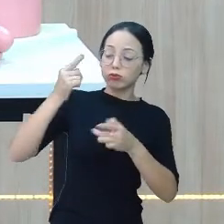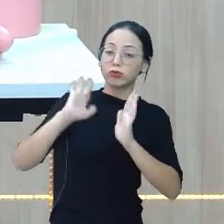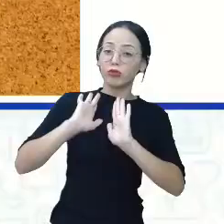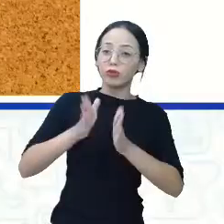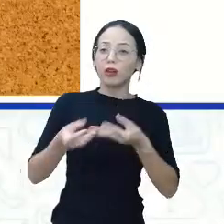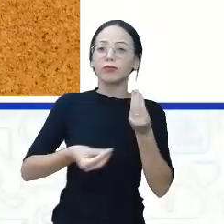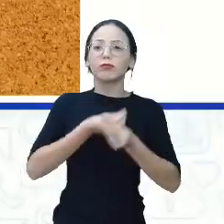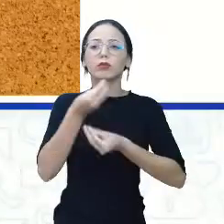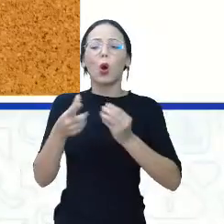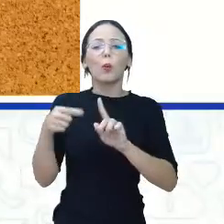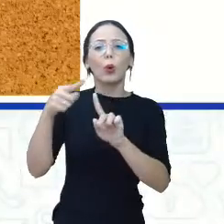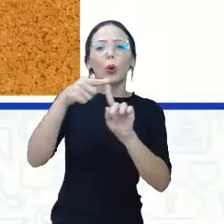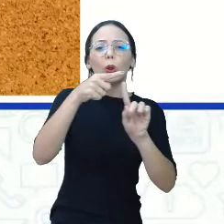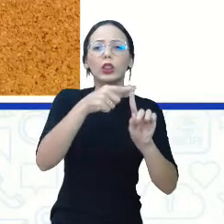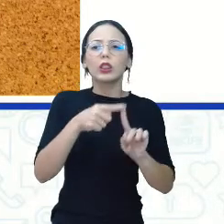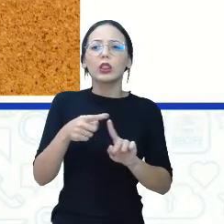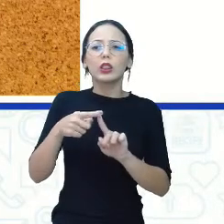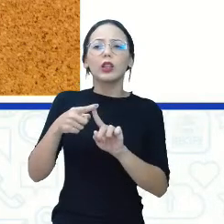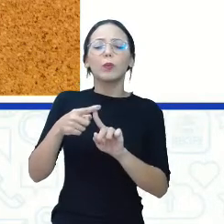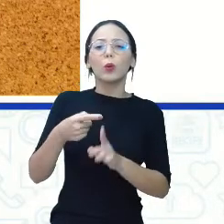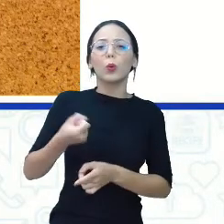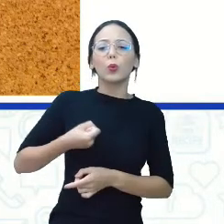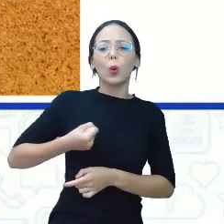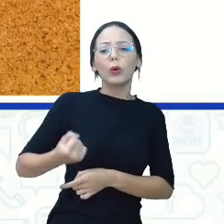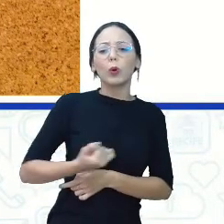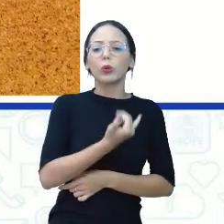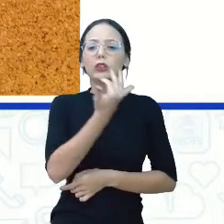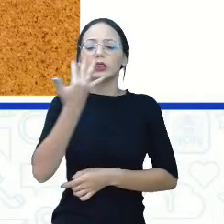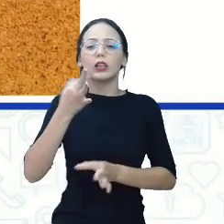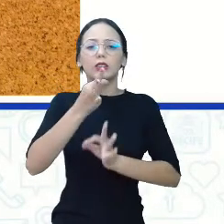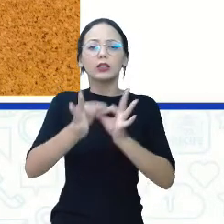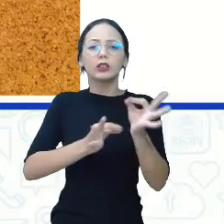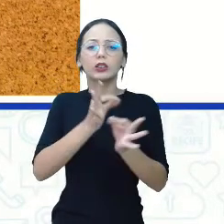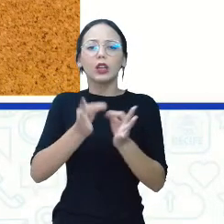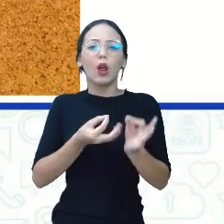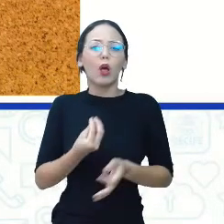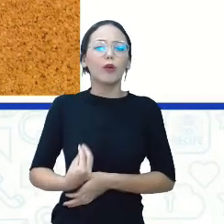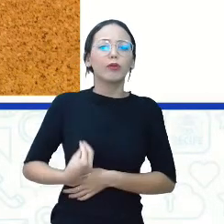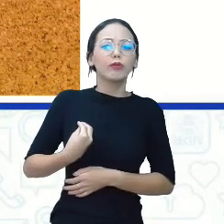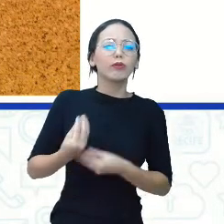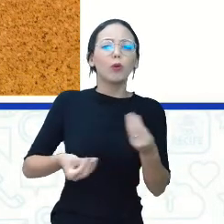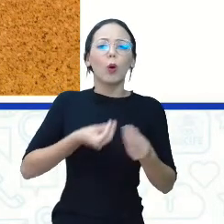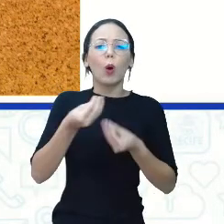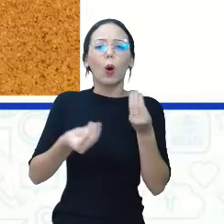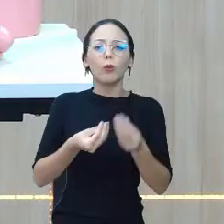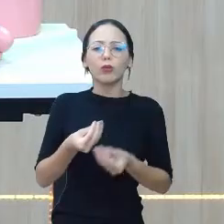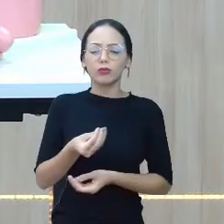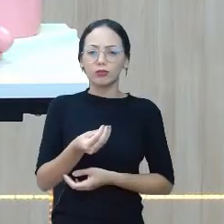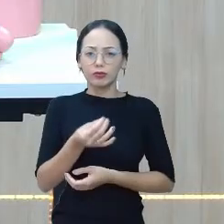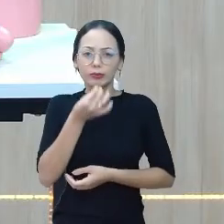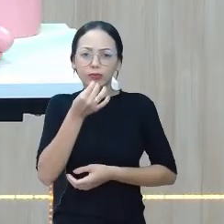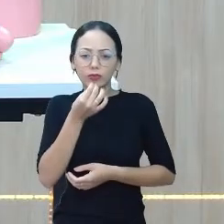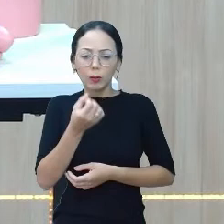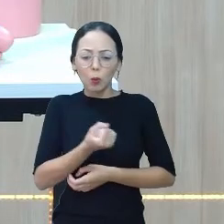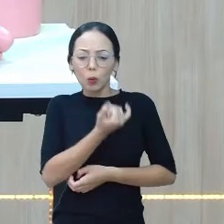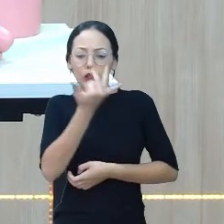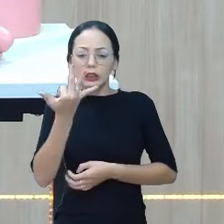se classifica, quanto ao número de células, um ser vivo? Quanto ao número de células? Como é que se classifica um ser